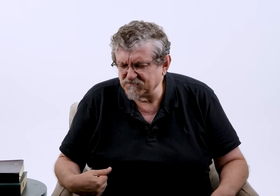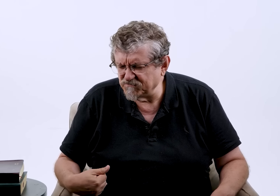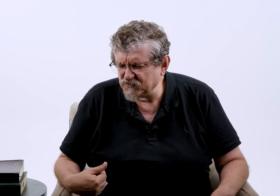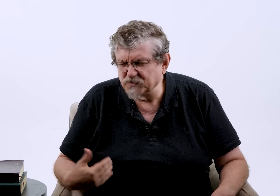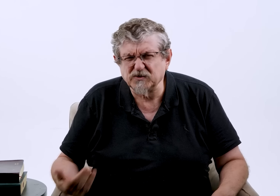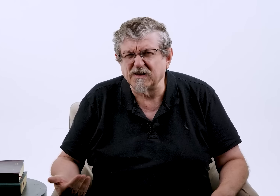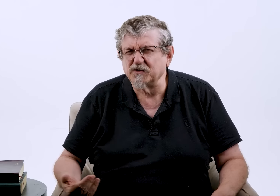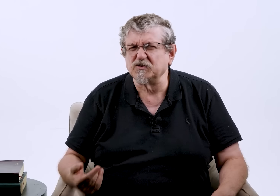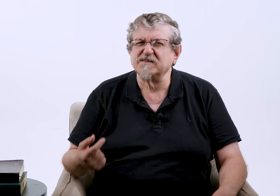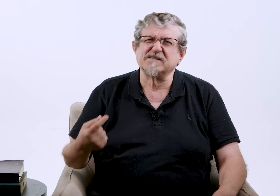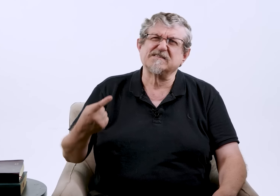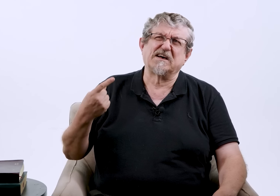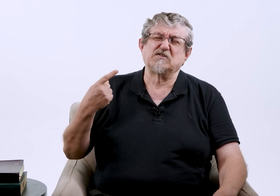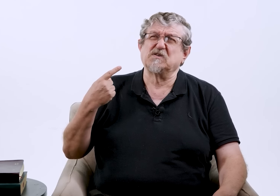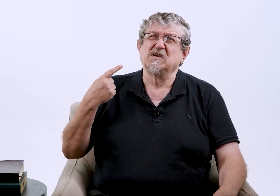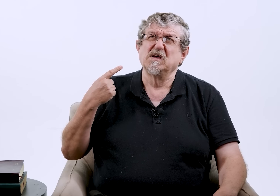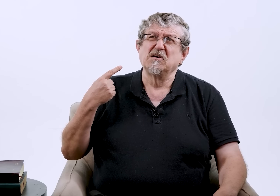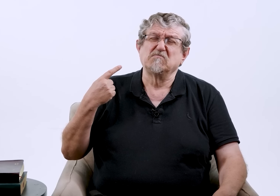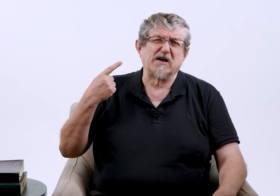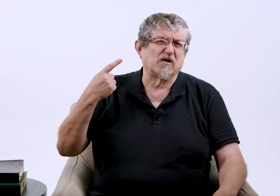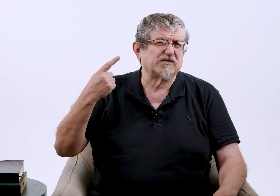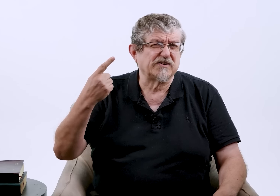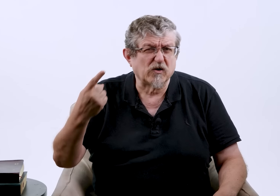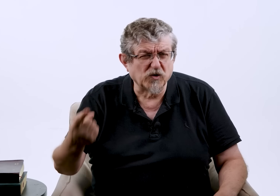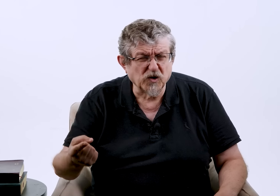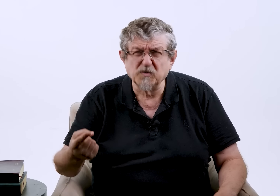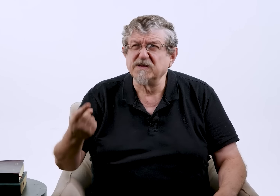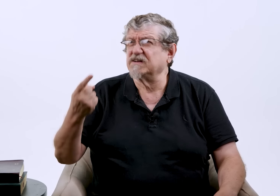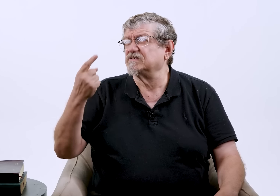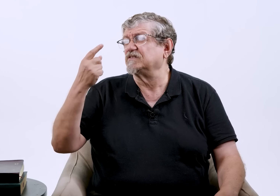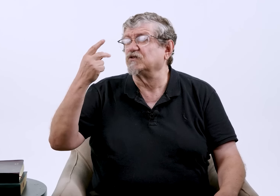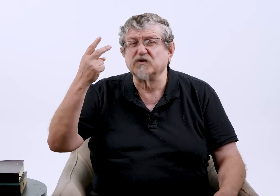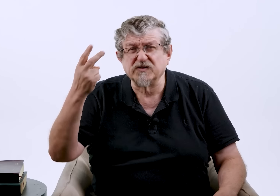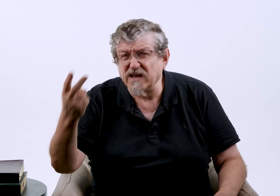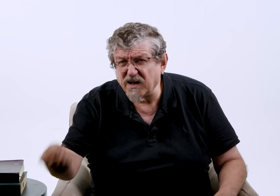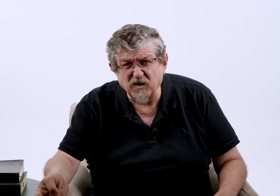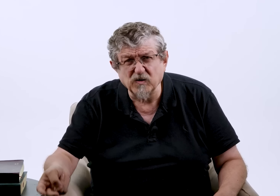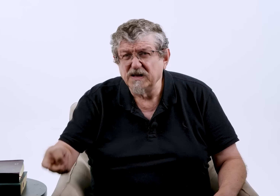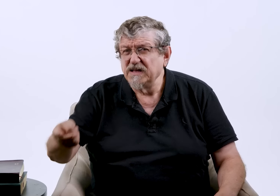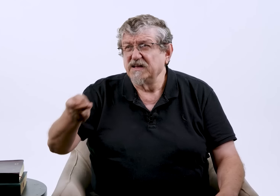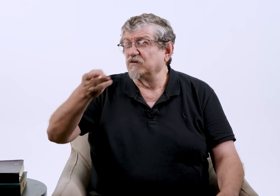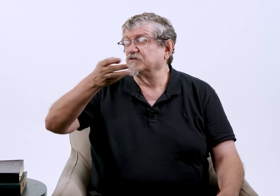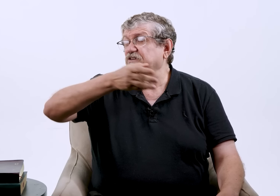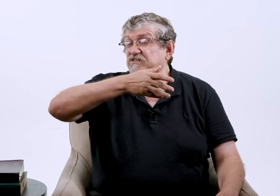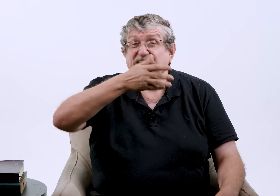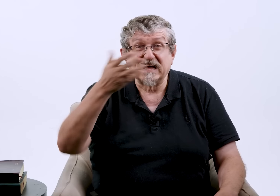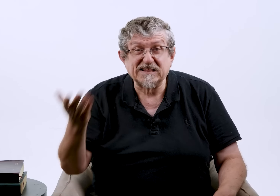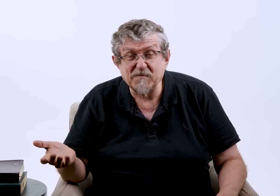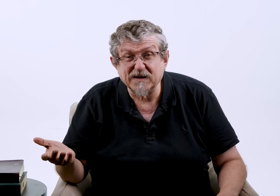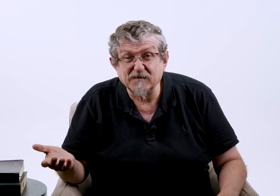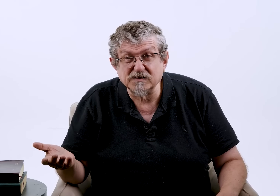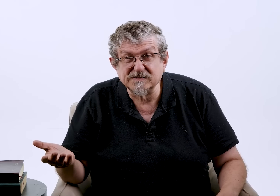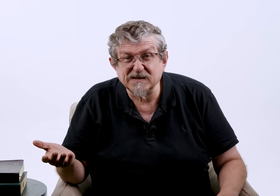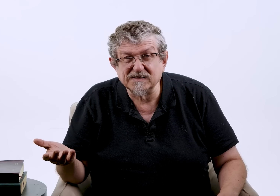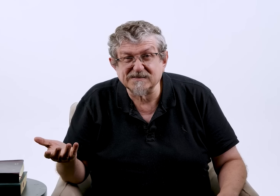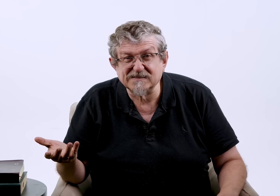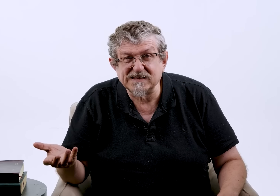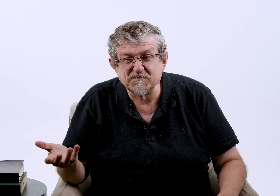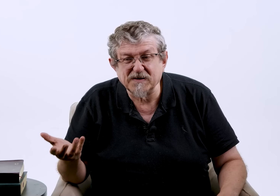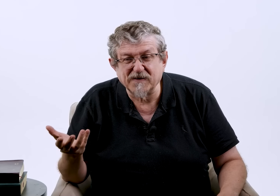chegar numa situação de necessidade maior, seja econômica, seja social, ou seja acadêmica,